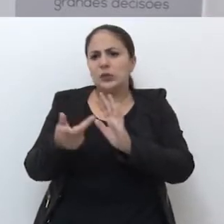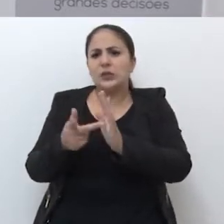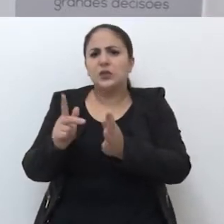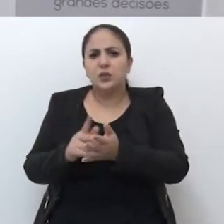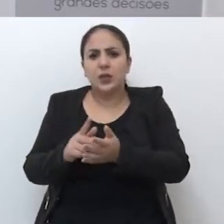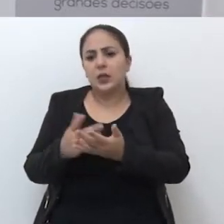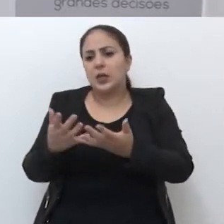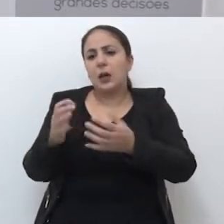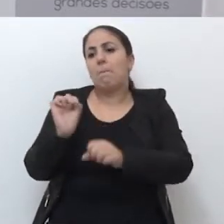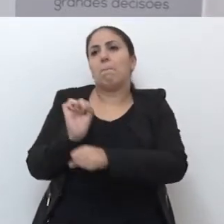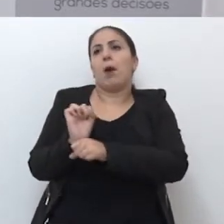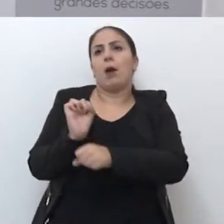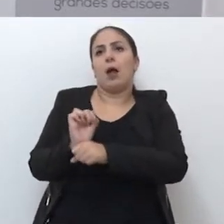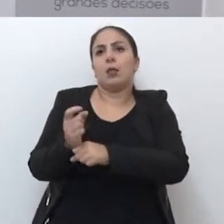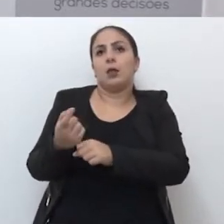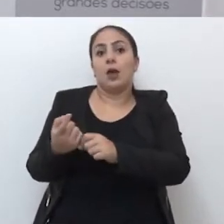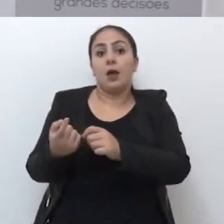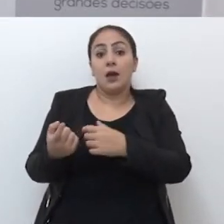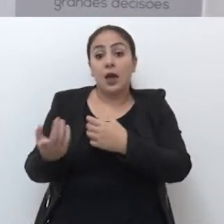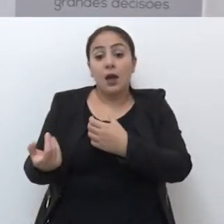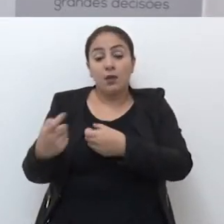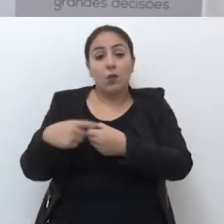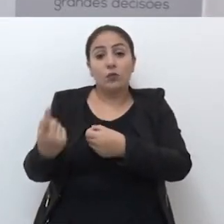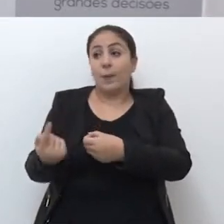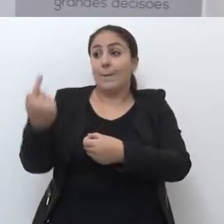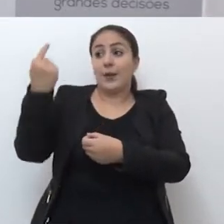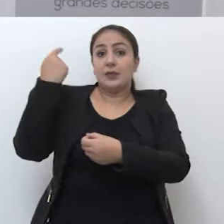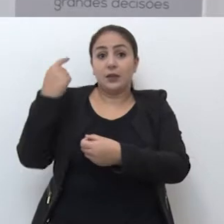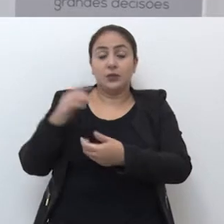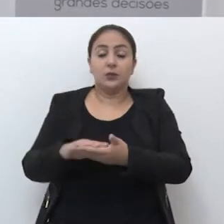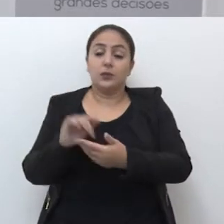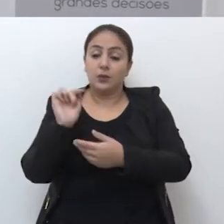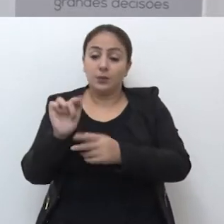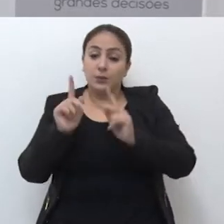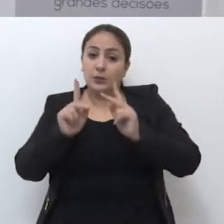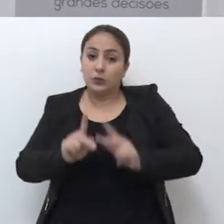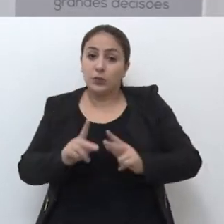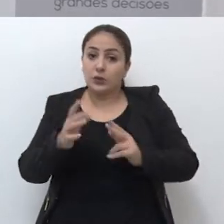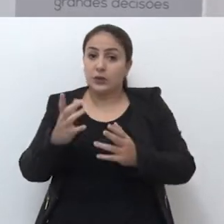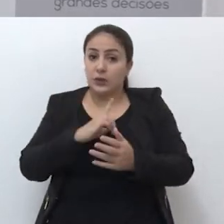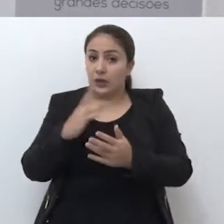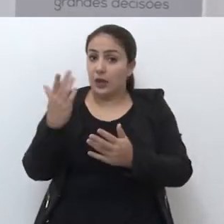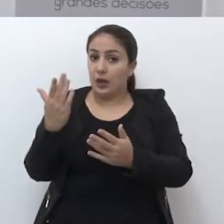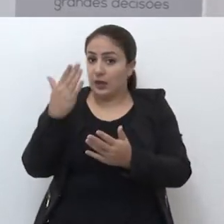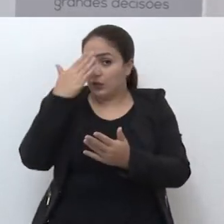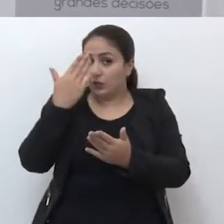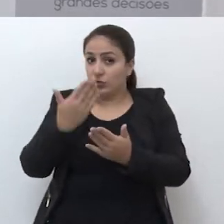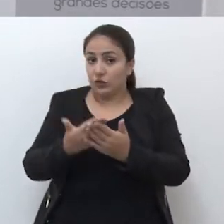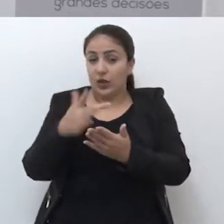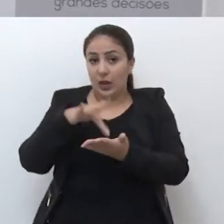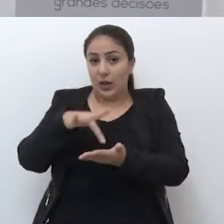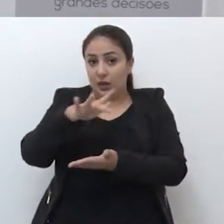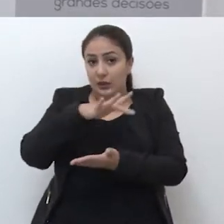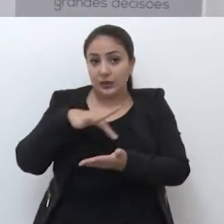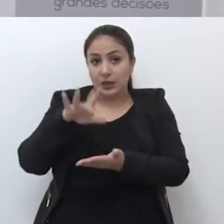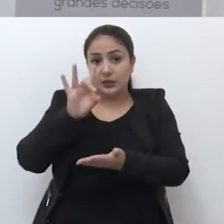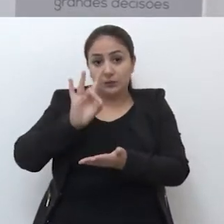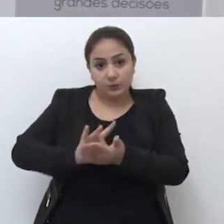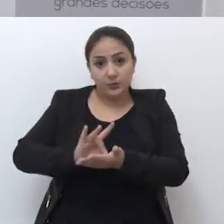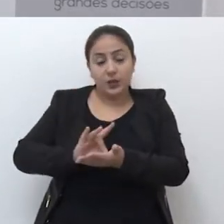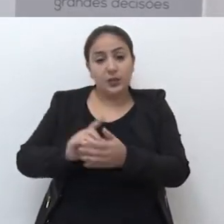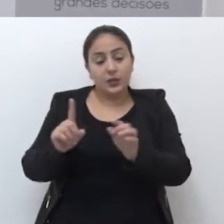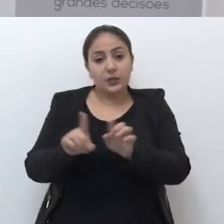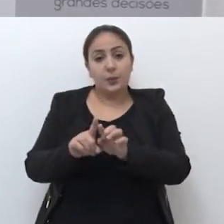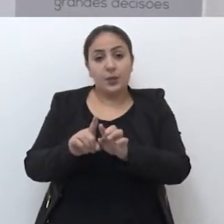tempo de ouro do passado ou quisesse voltar ao passado. O conservador é uma pessoa que tem, é claro, por princípio, a crença na realidade concreta e na dignidade